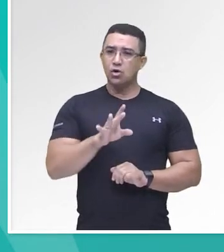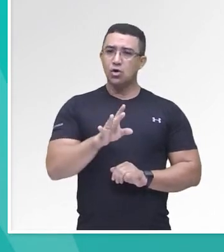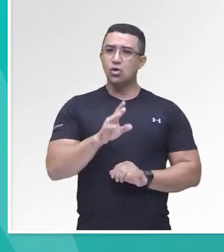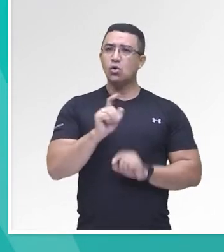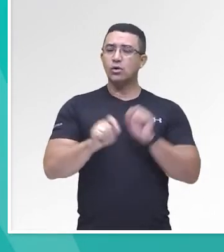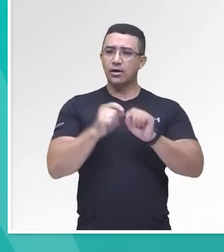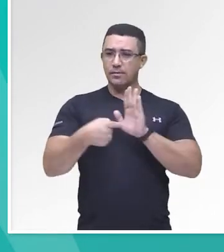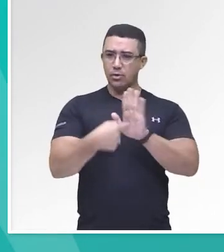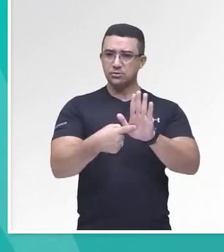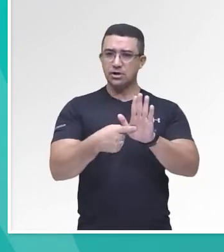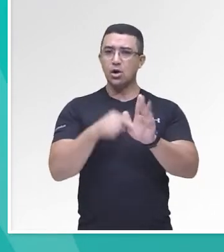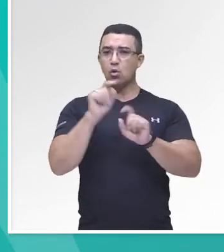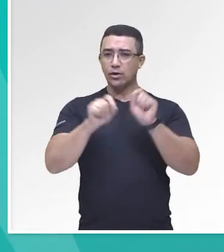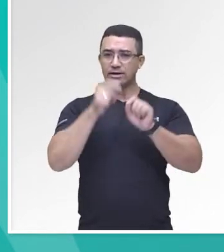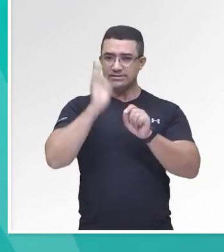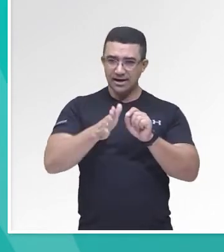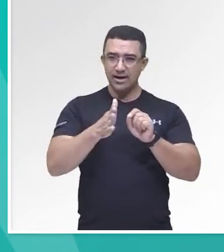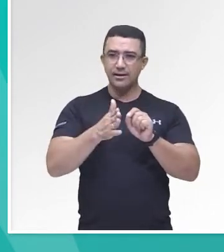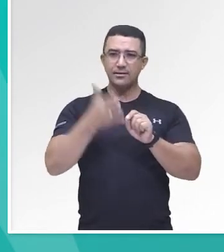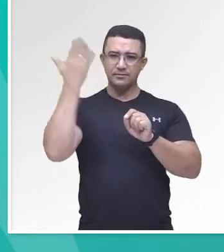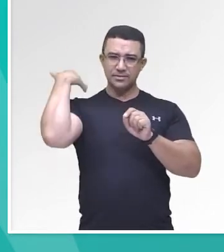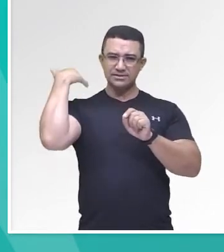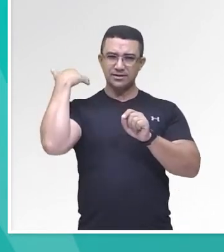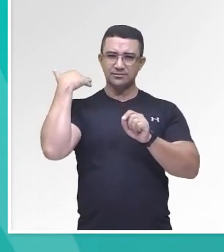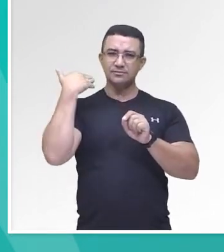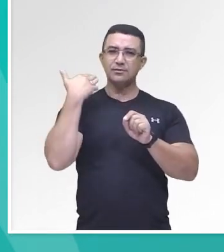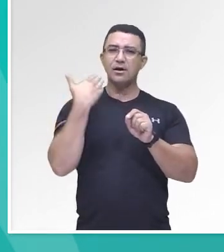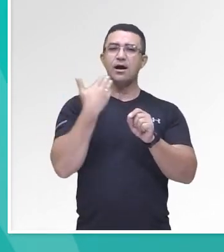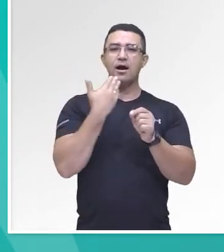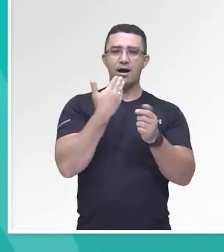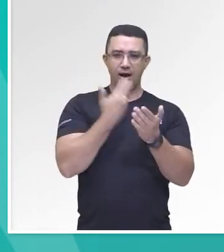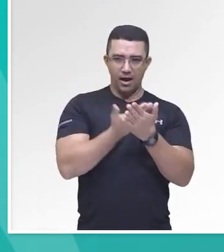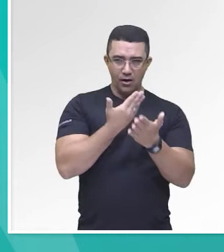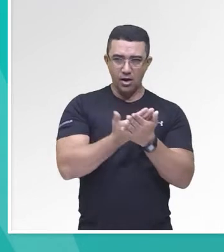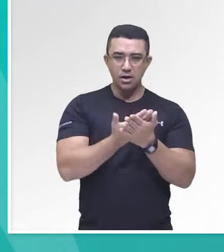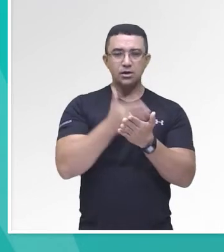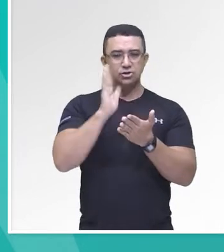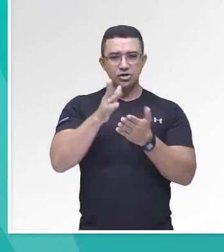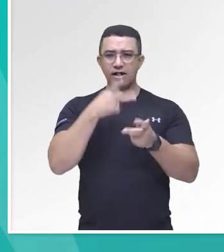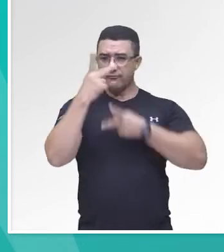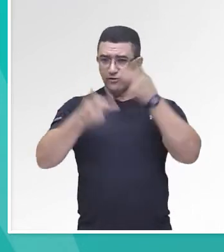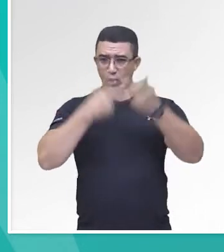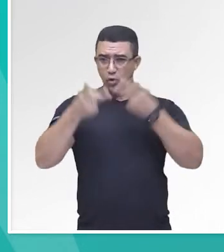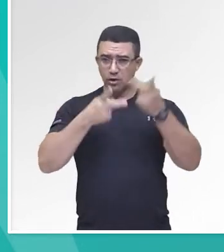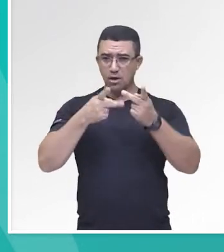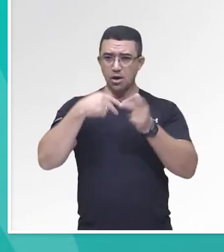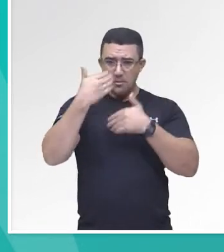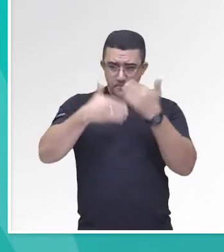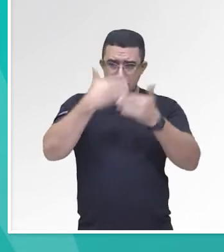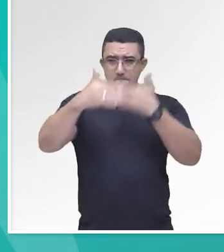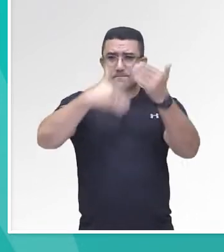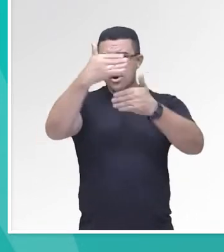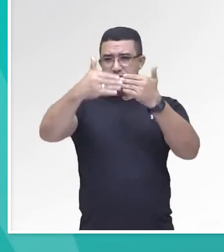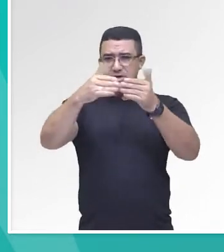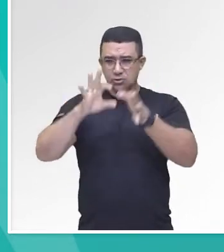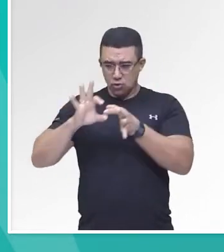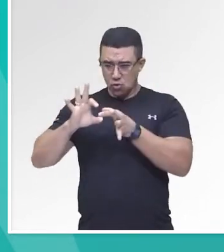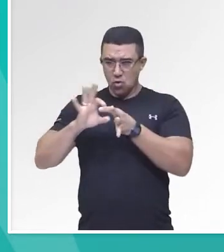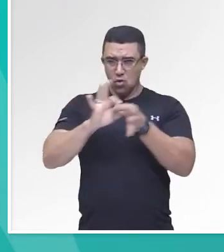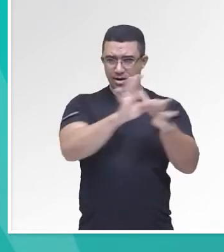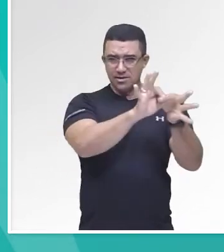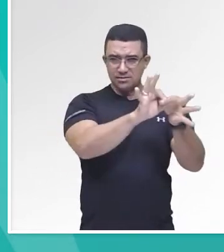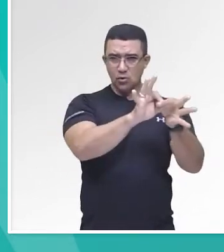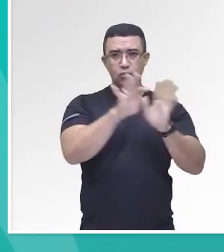acabou de aprender, né? Na primeira parte da aula a gente já falou sobre esse processo de coesão textual, ou seja, essa conexão